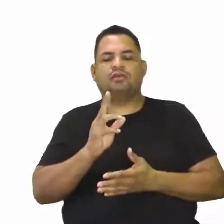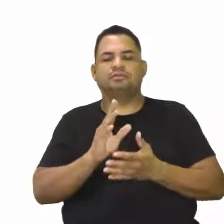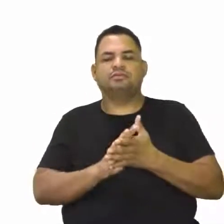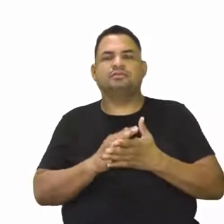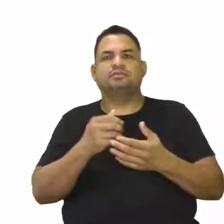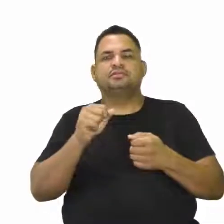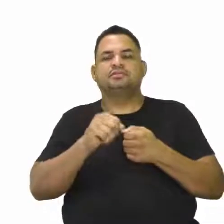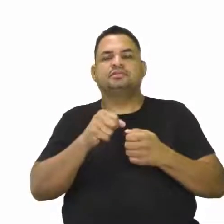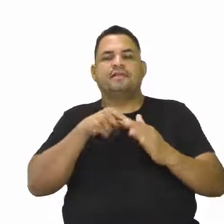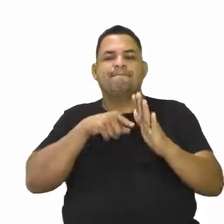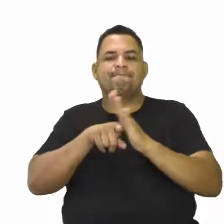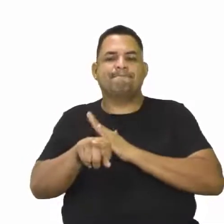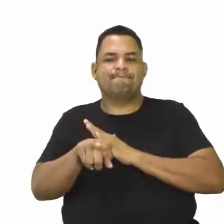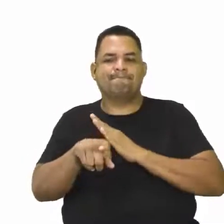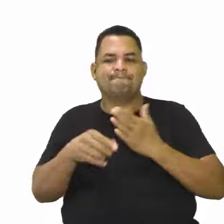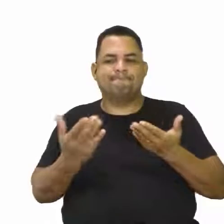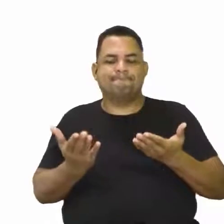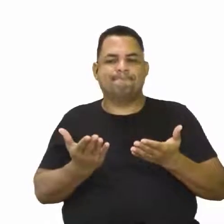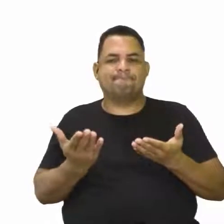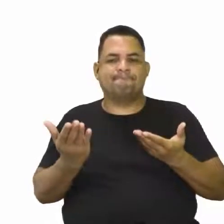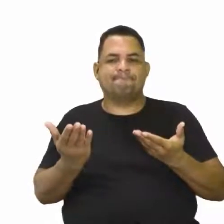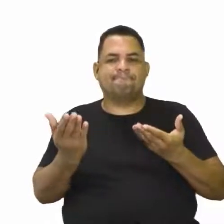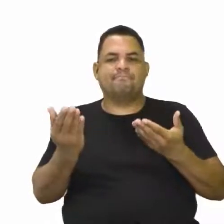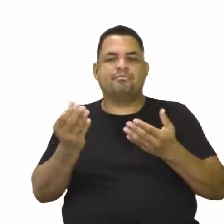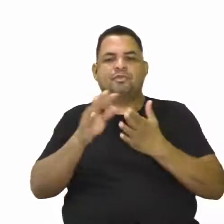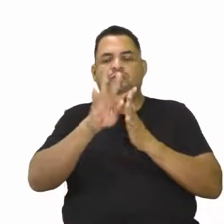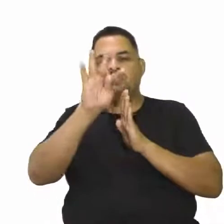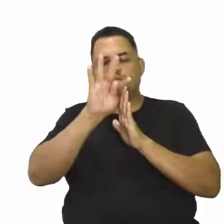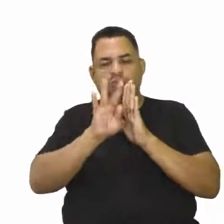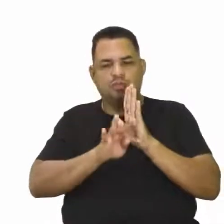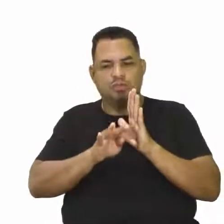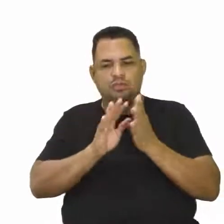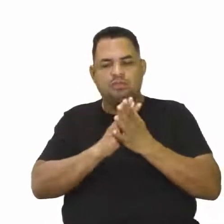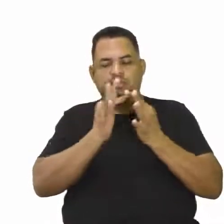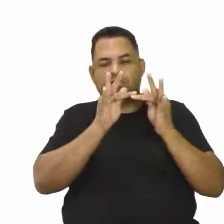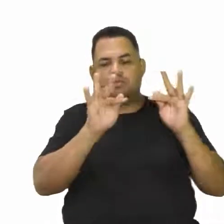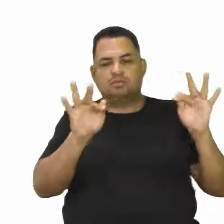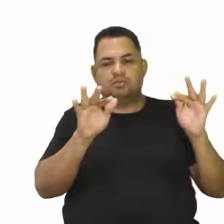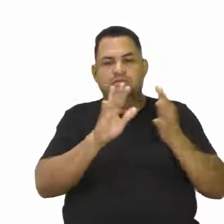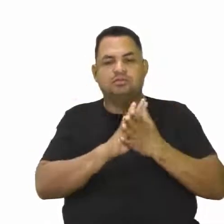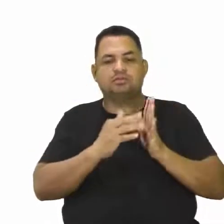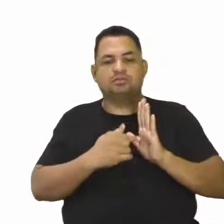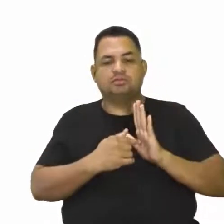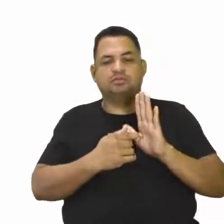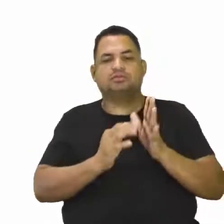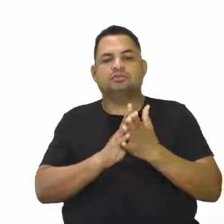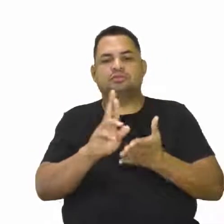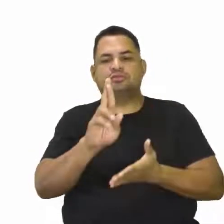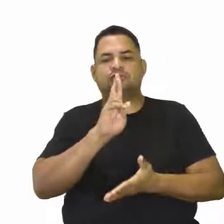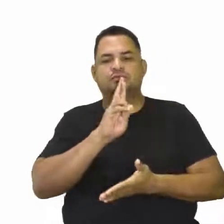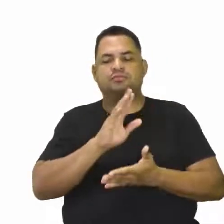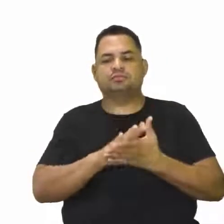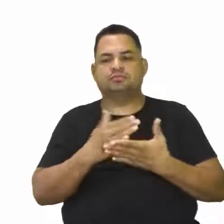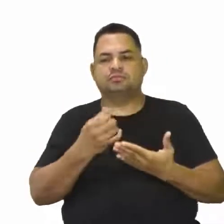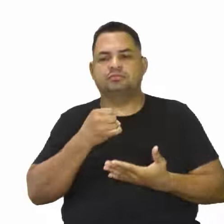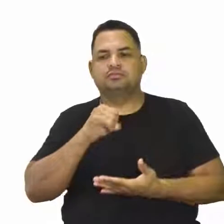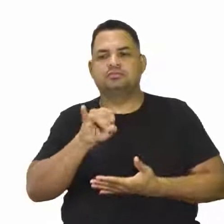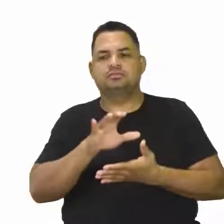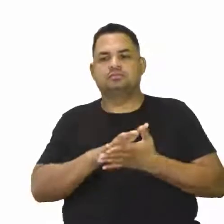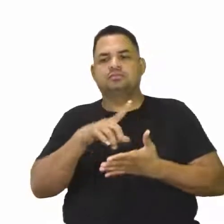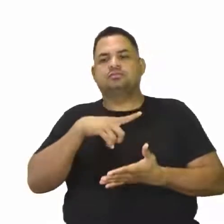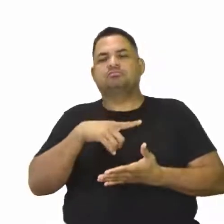a pergunta dentro do teu texto, dentro da tua oração, e ele vai te dar essa resposta. Se você tem